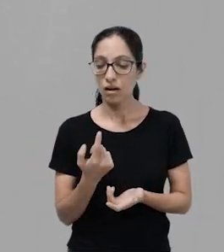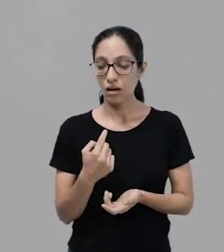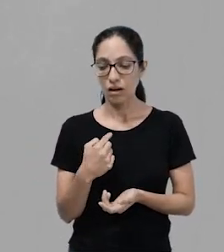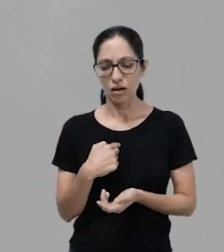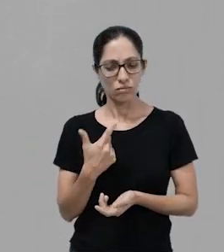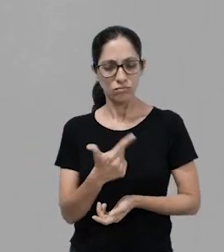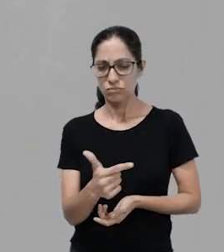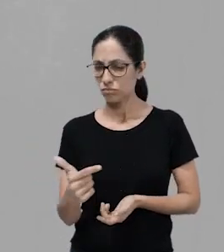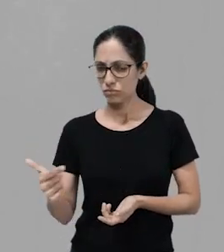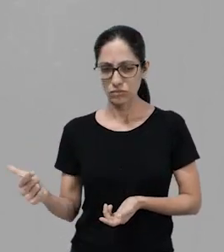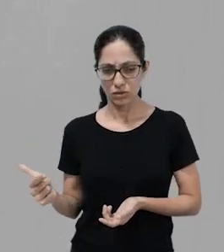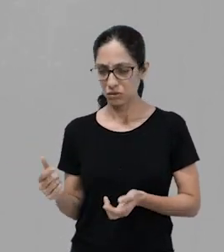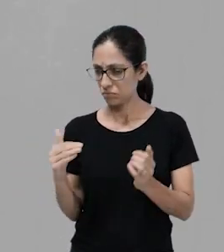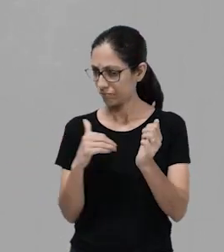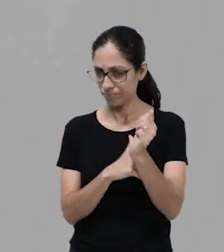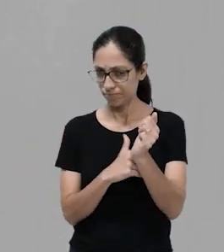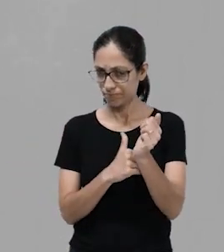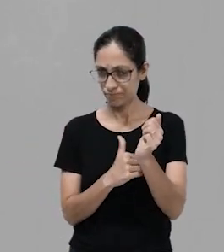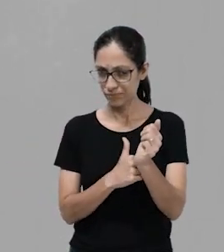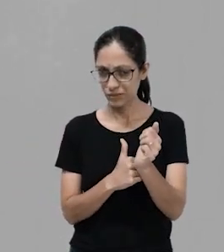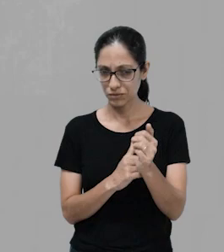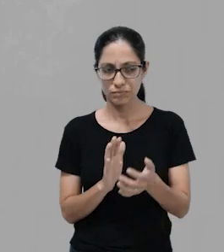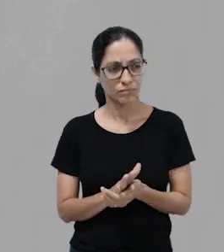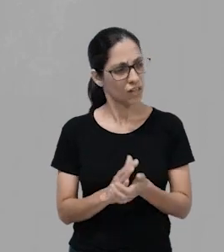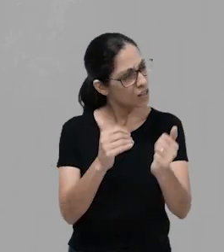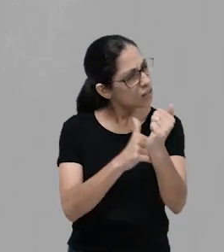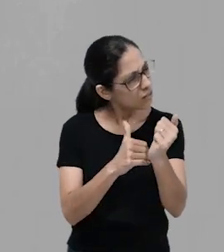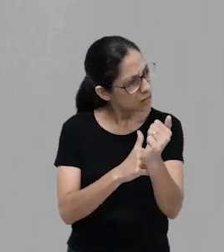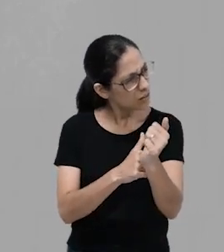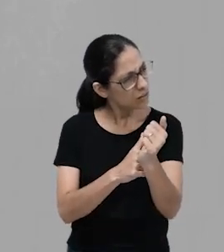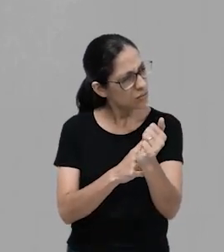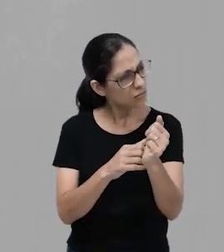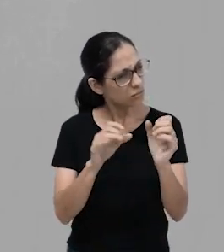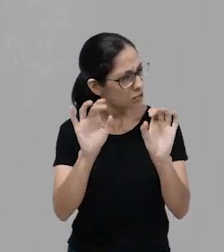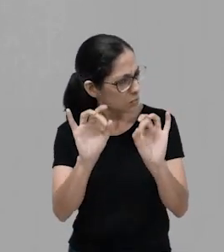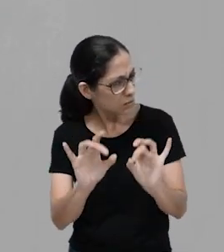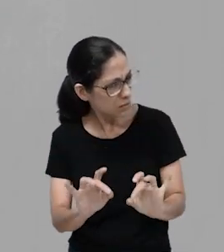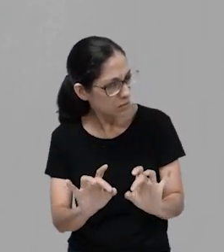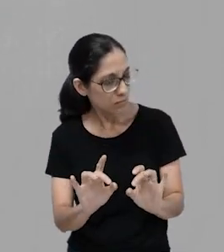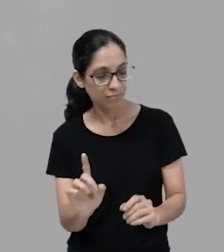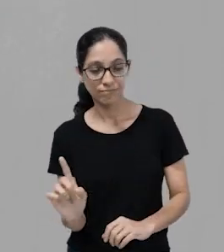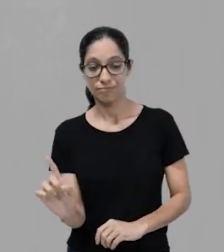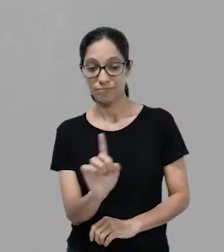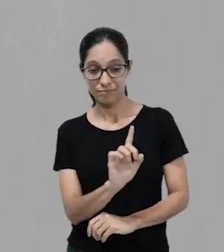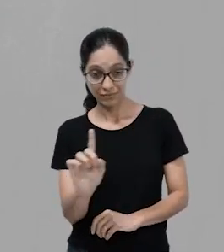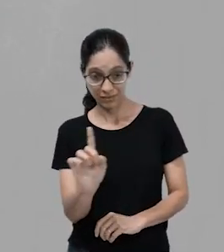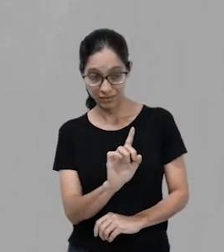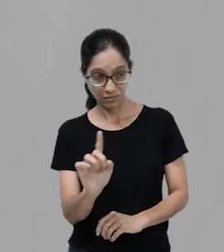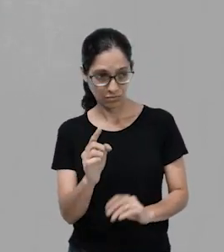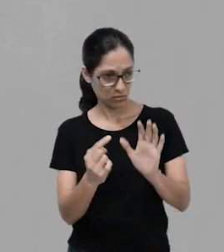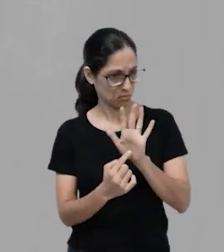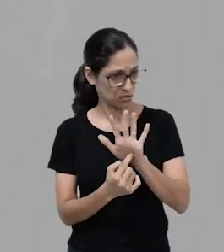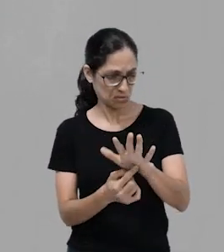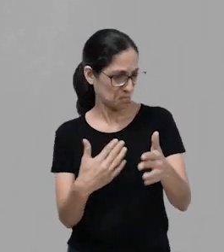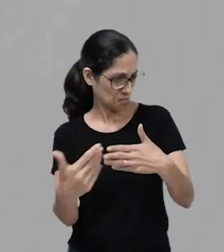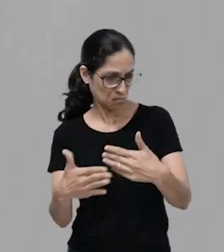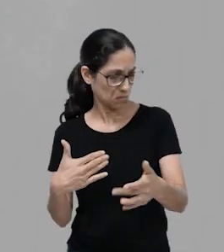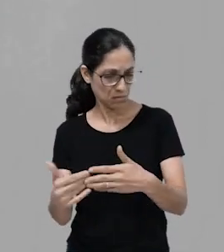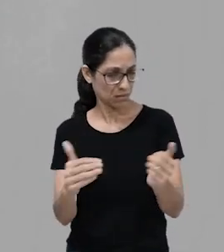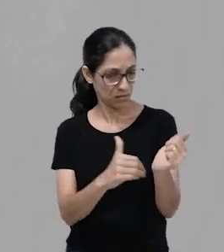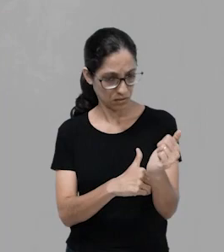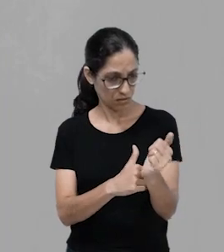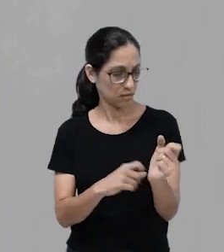não tenho nenhum segredo. Algum segredo específico, professora? Não, aqui eu estou generalizando. Tá